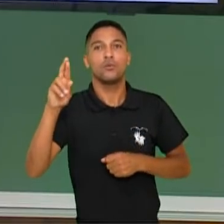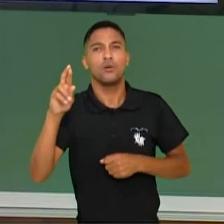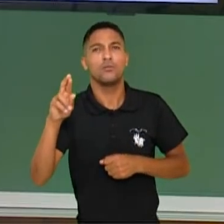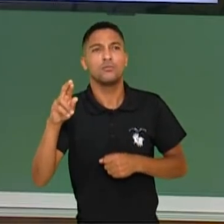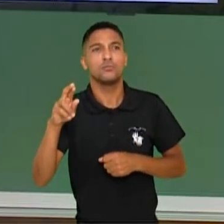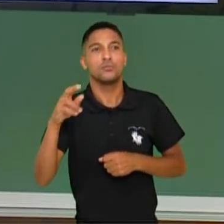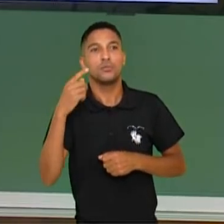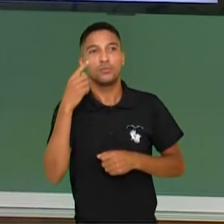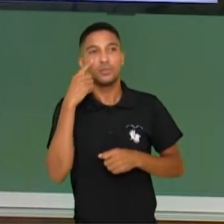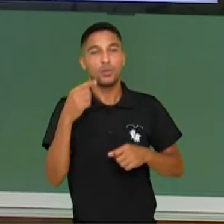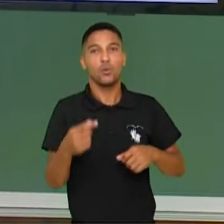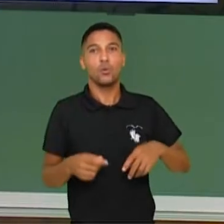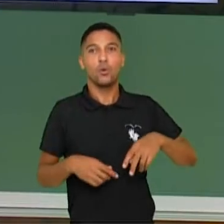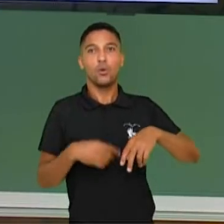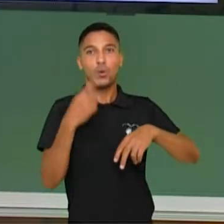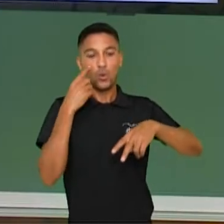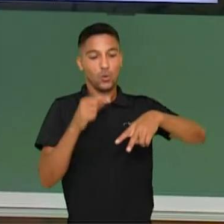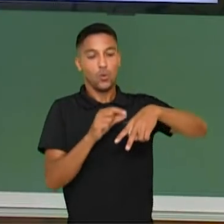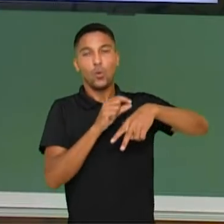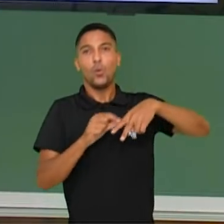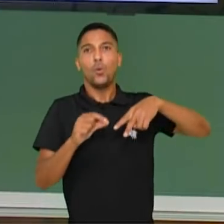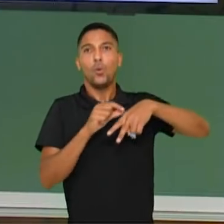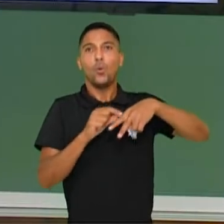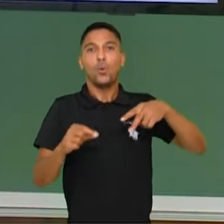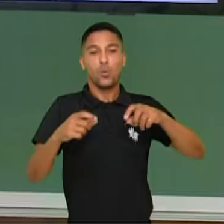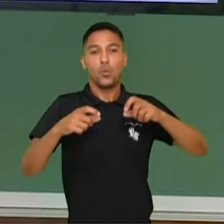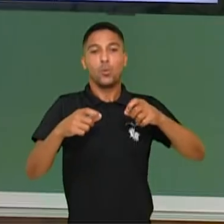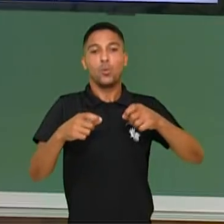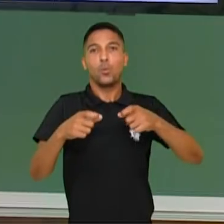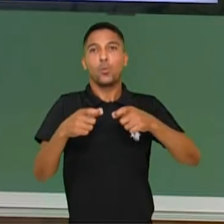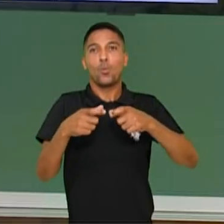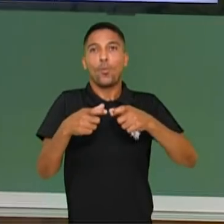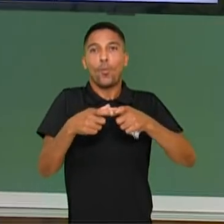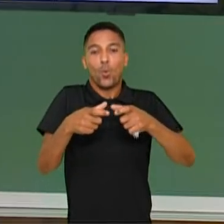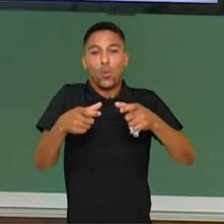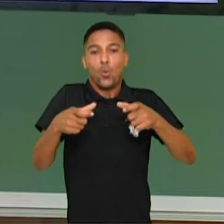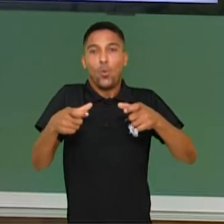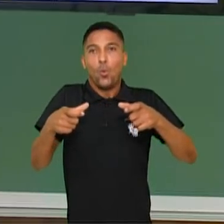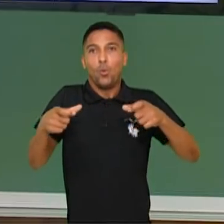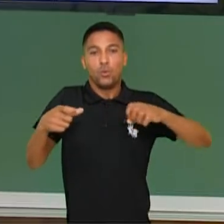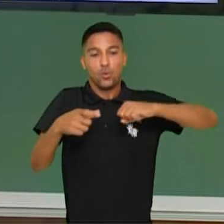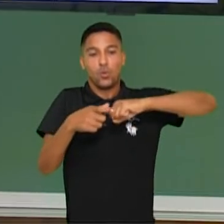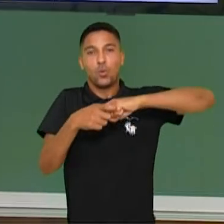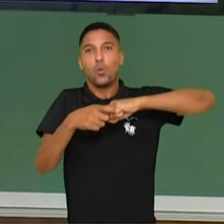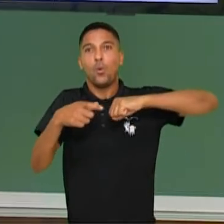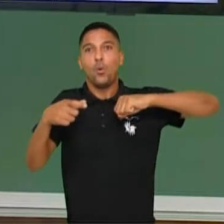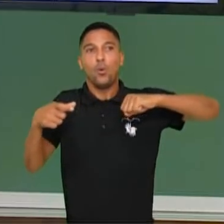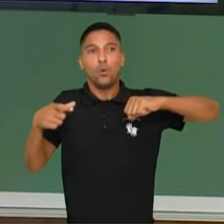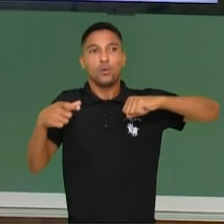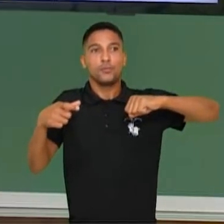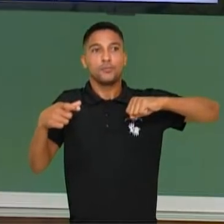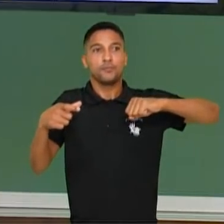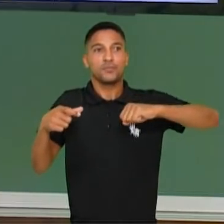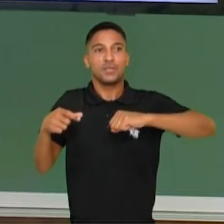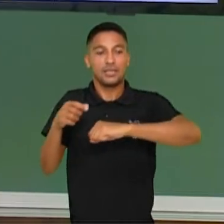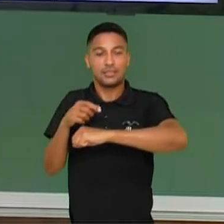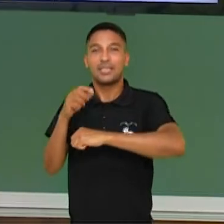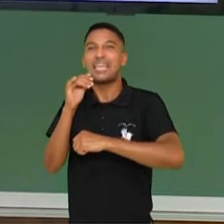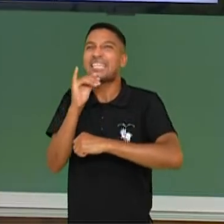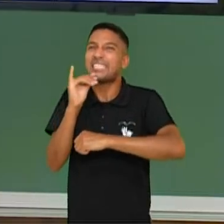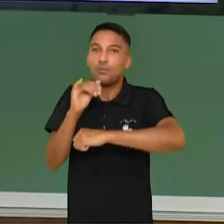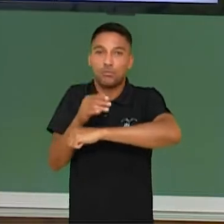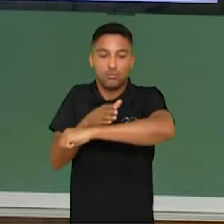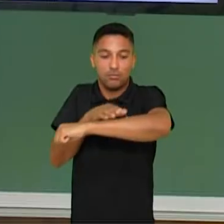Essa região central, que está aqui em amarelinha, nós chamamos de diáfise. É a parte central. Percebam